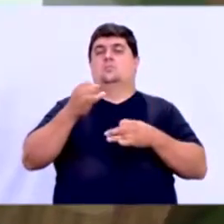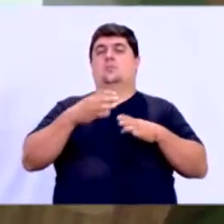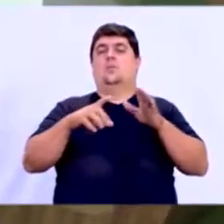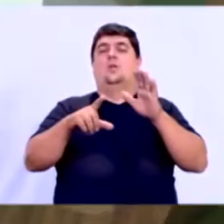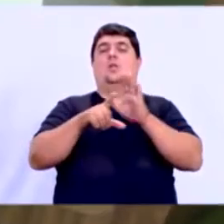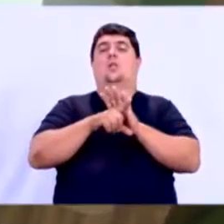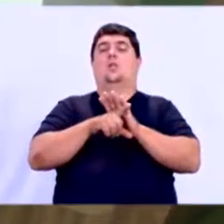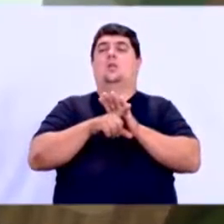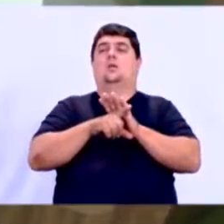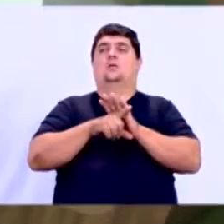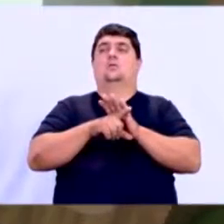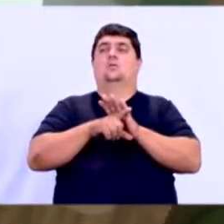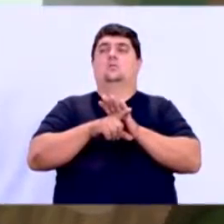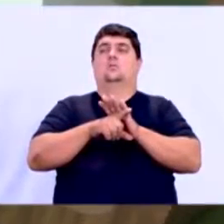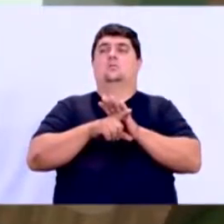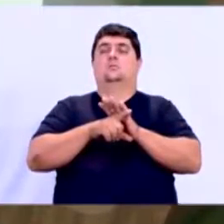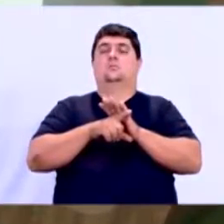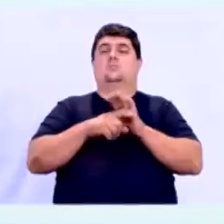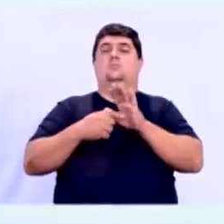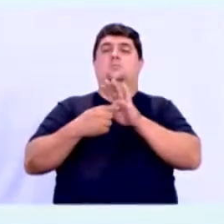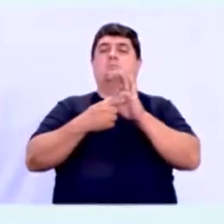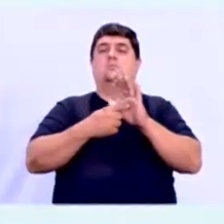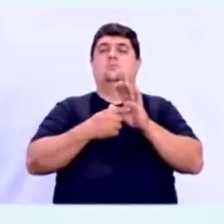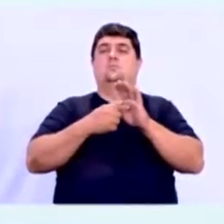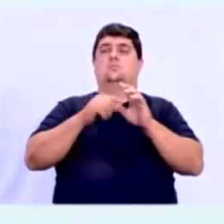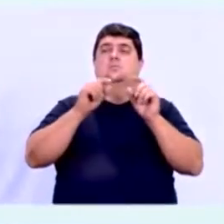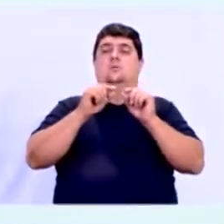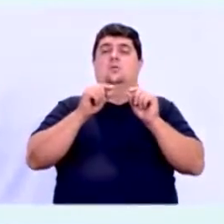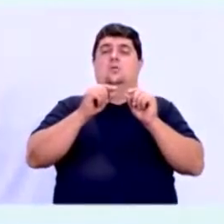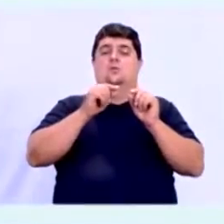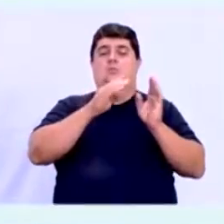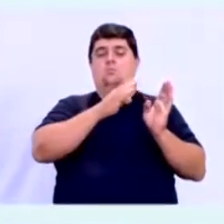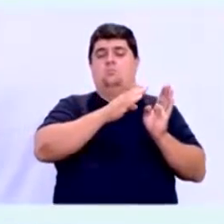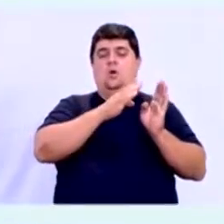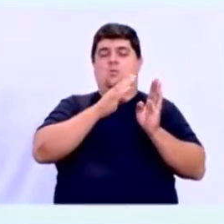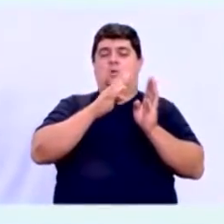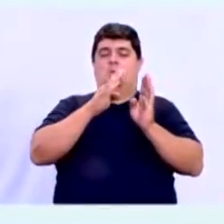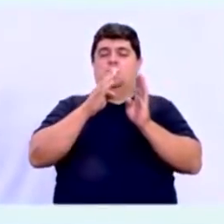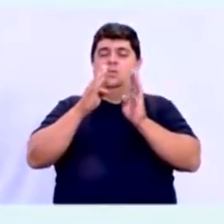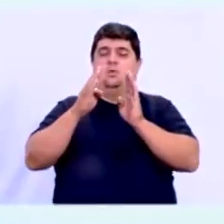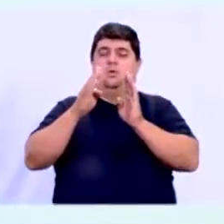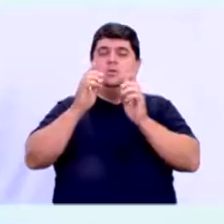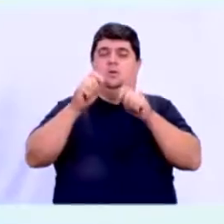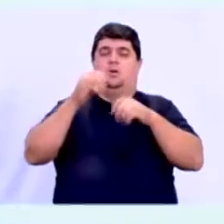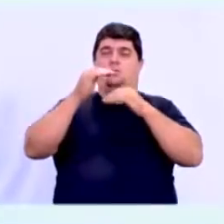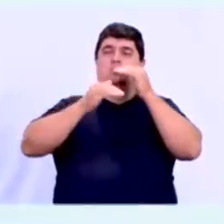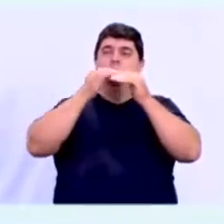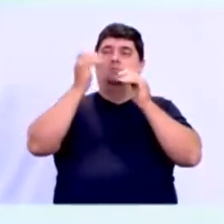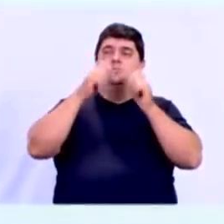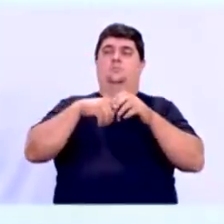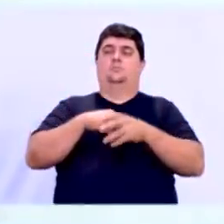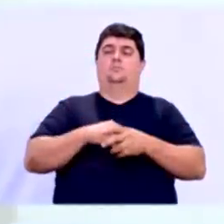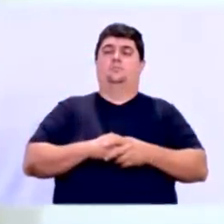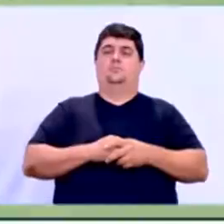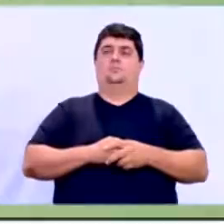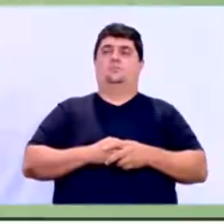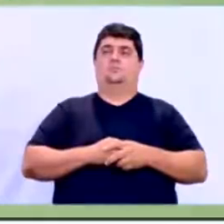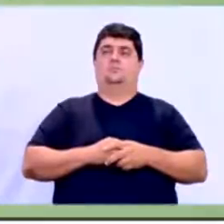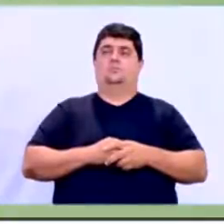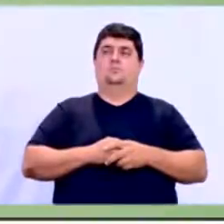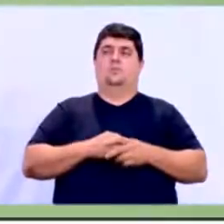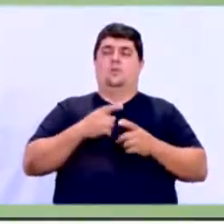legais. Então vou começar apresentando para vocês os passos para que você consiga desenvolver uma empresa, tá? Passos para